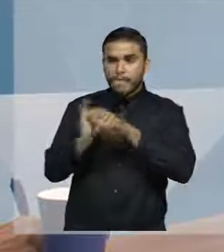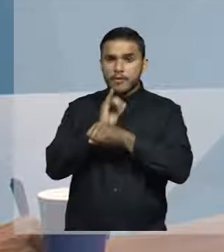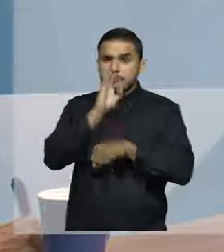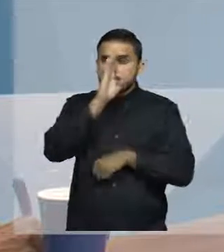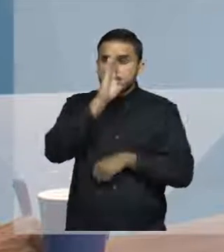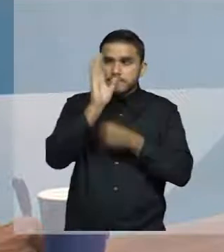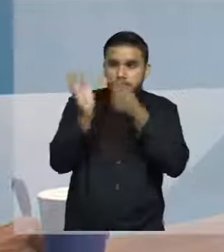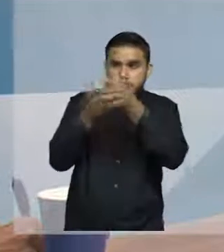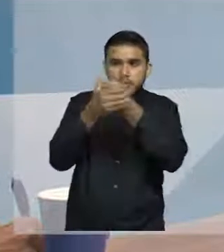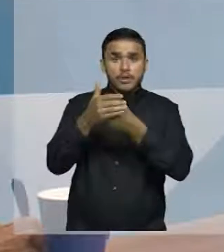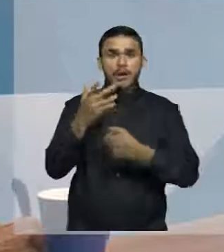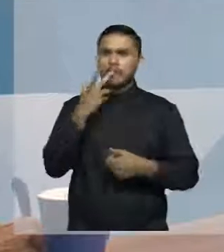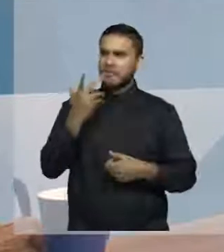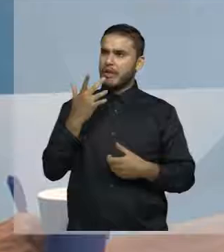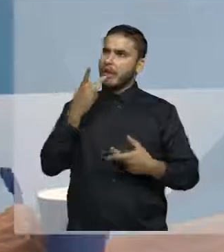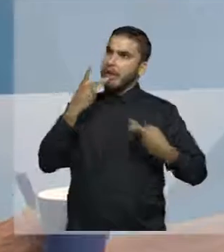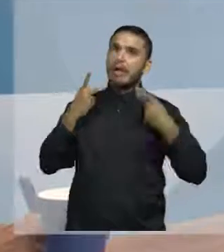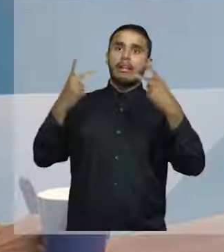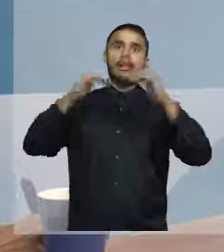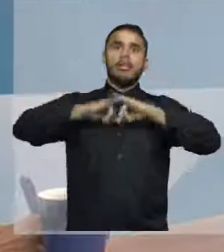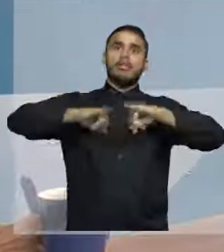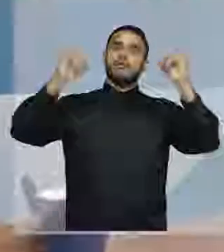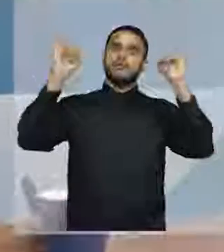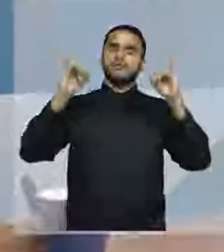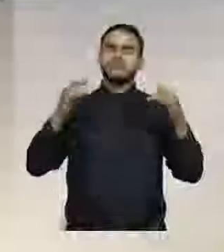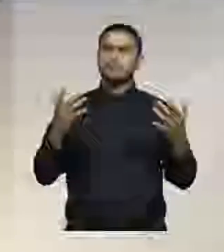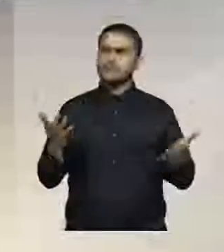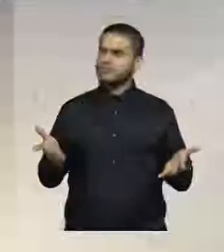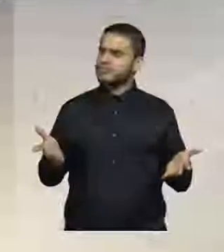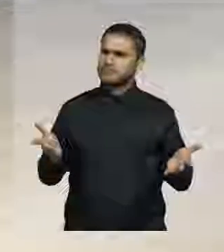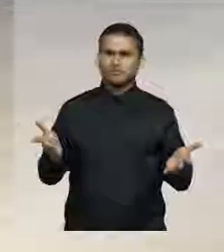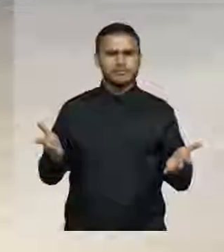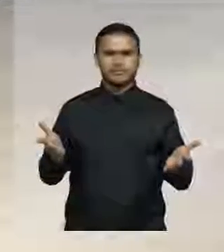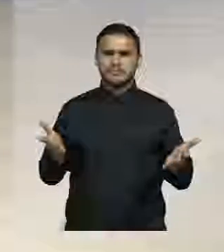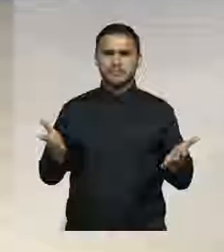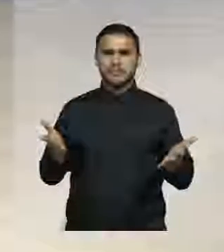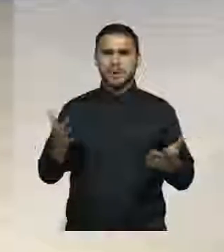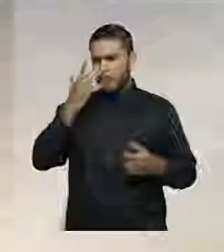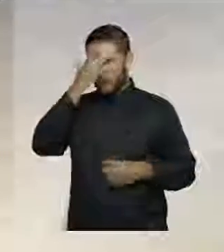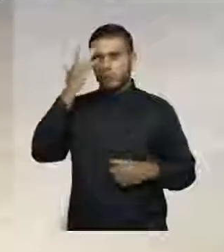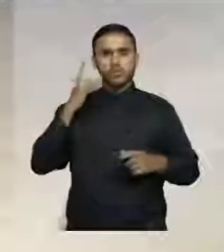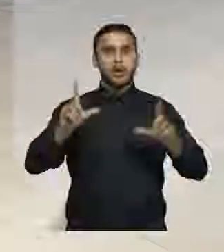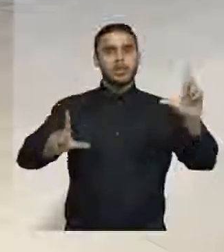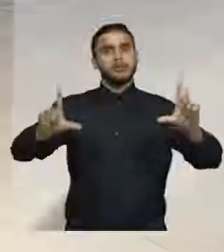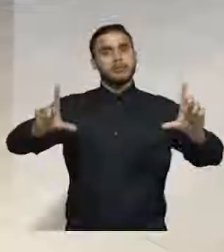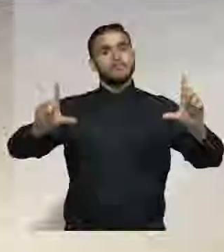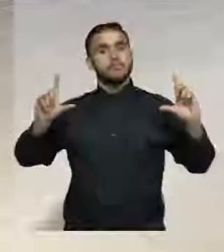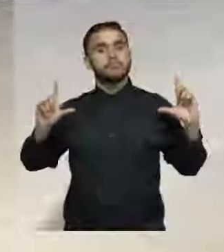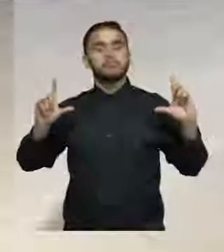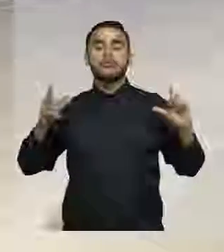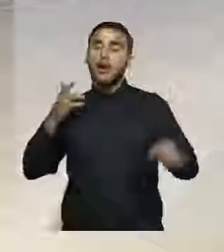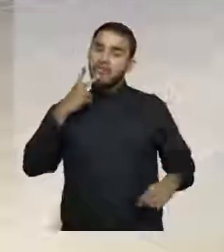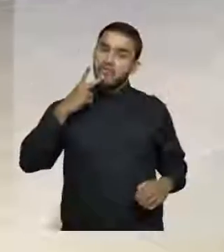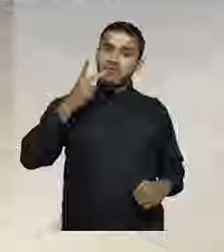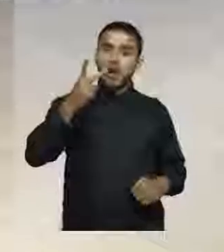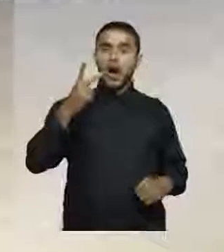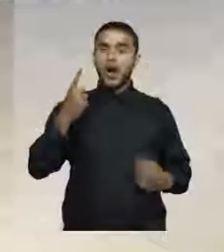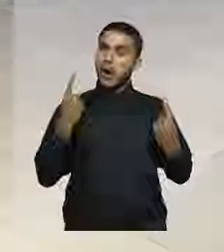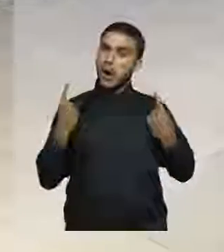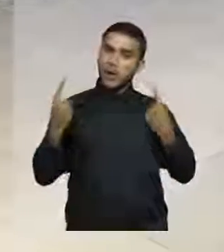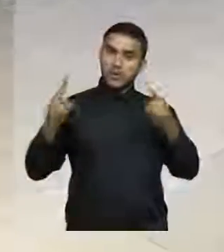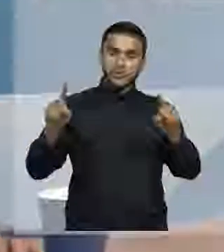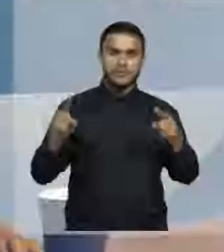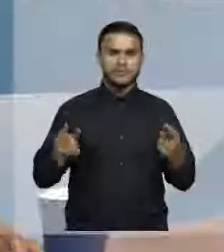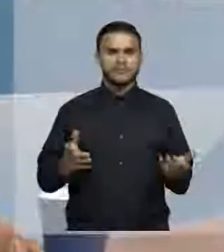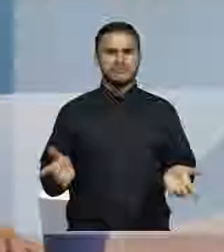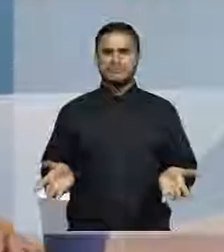sigilo. A autoridade não pode vir a público pelo afã de ser